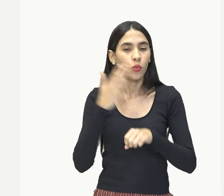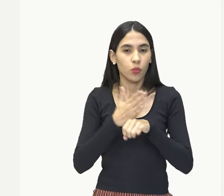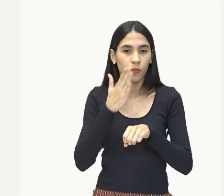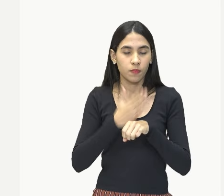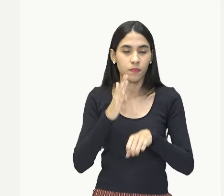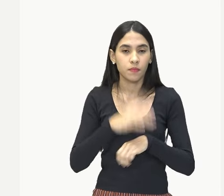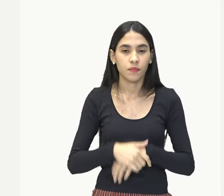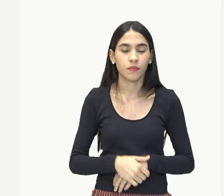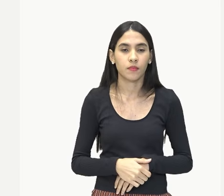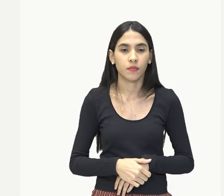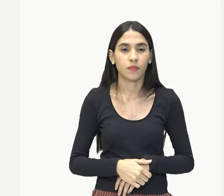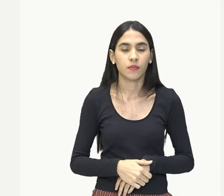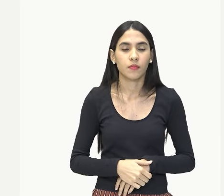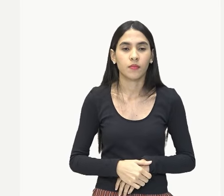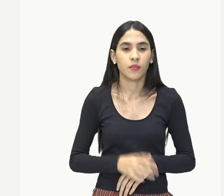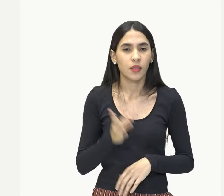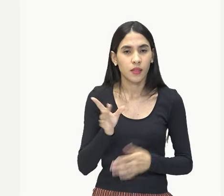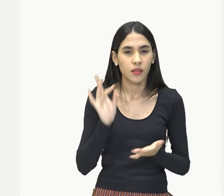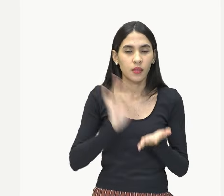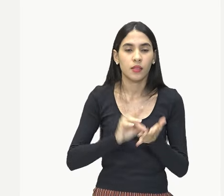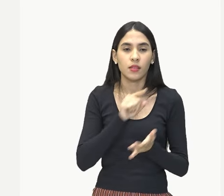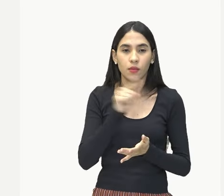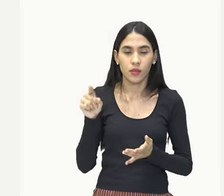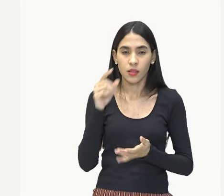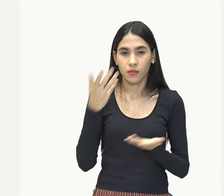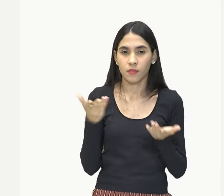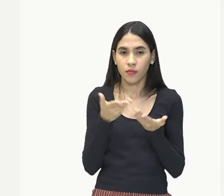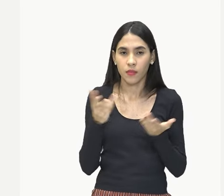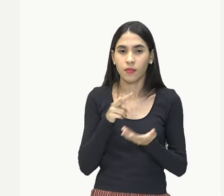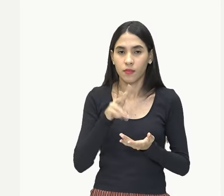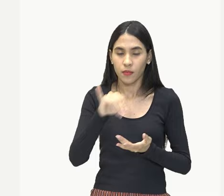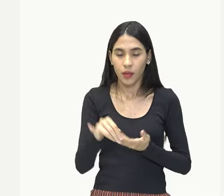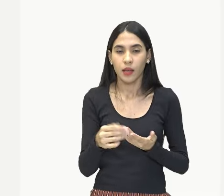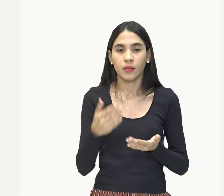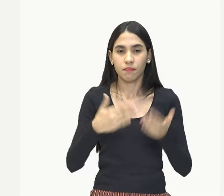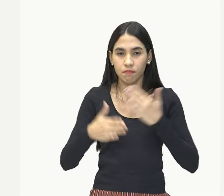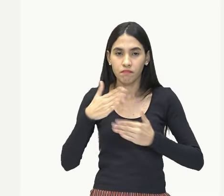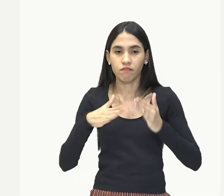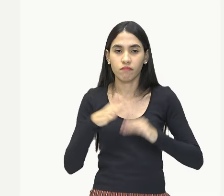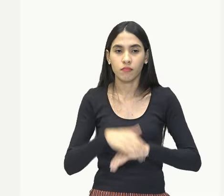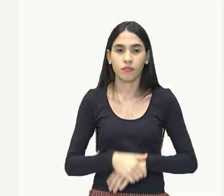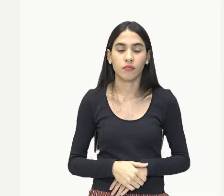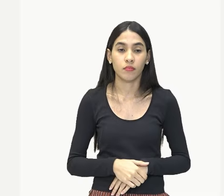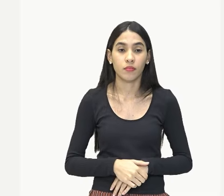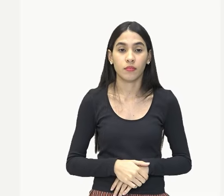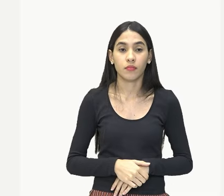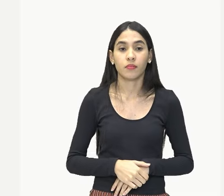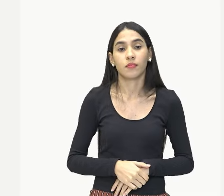aqui, que com certeza agora você vai conseguir fazer tranquilamente.